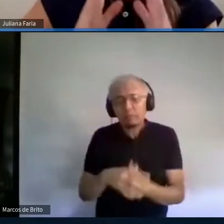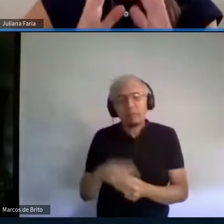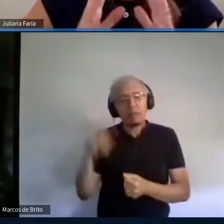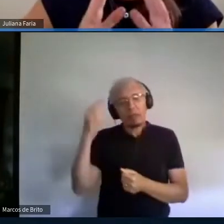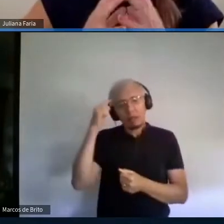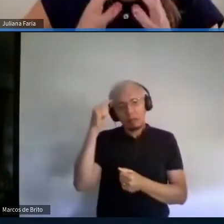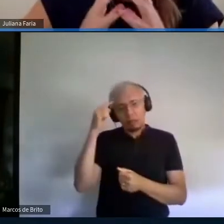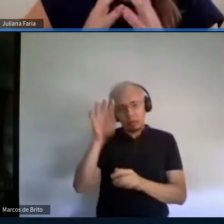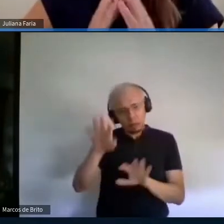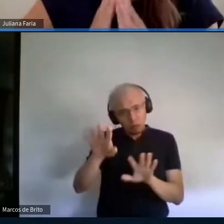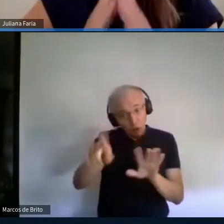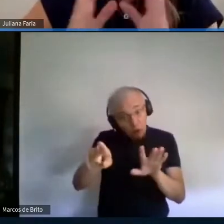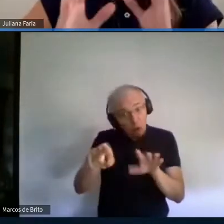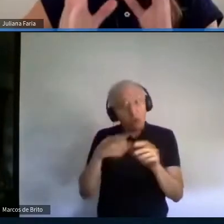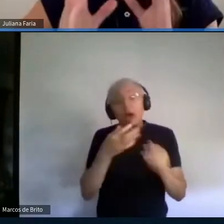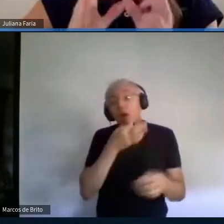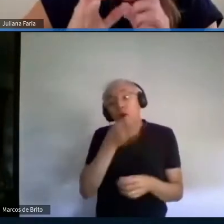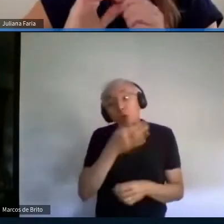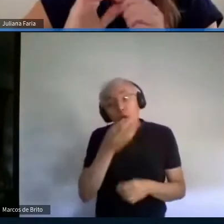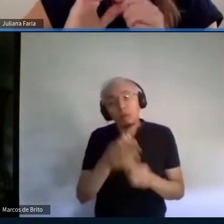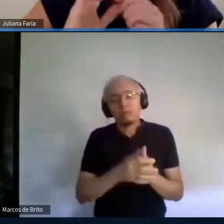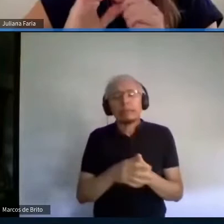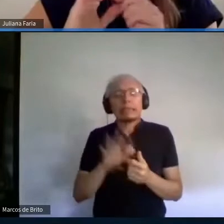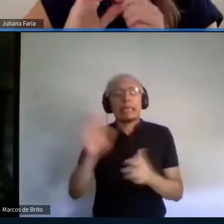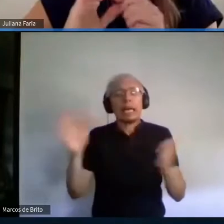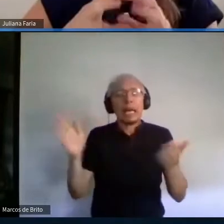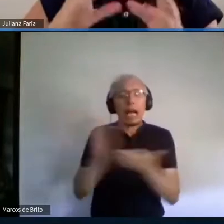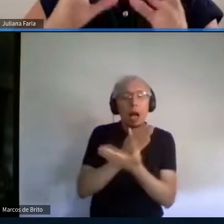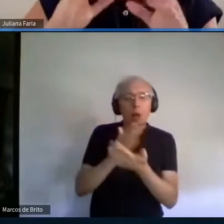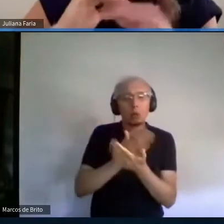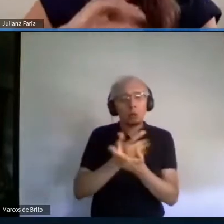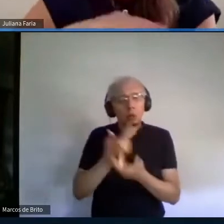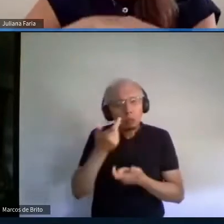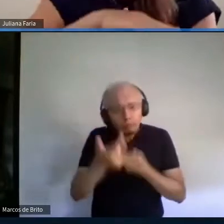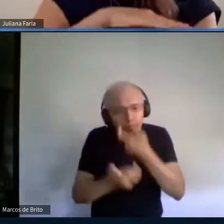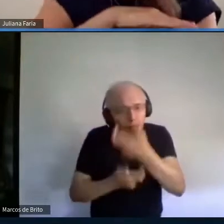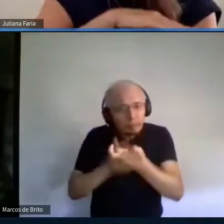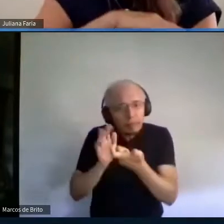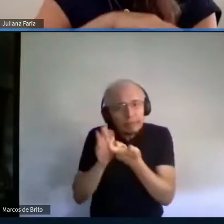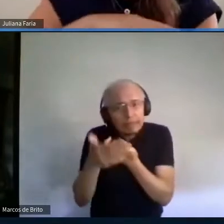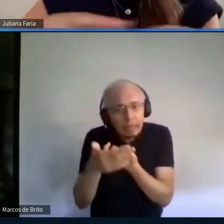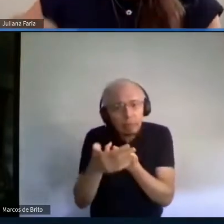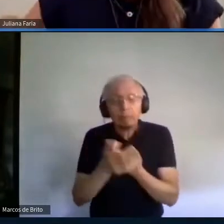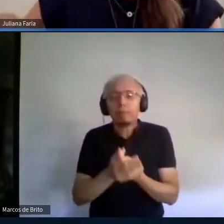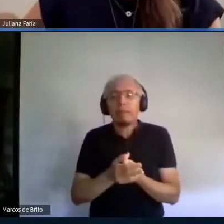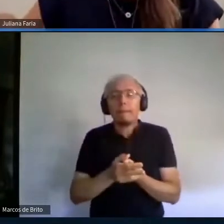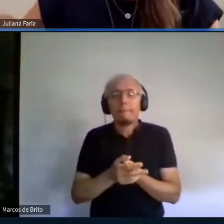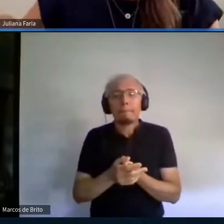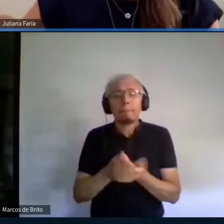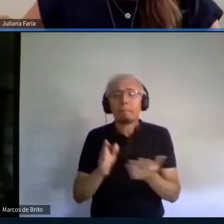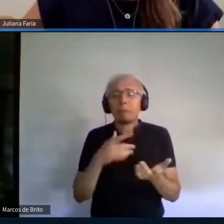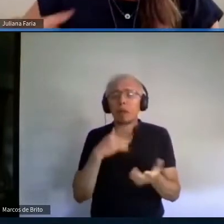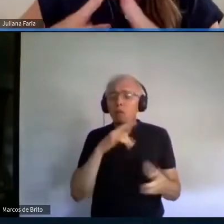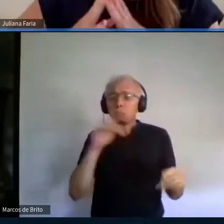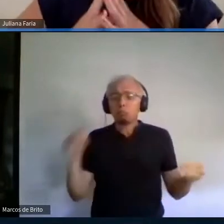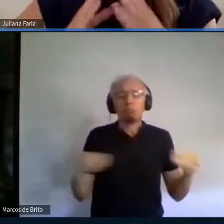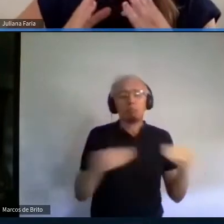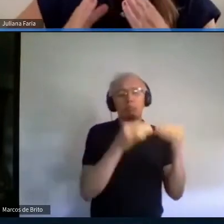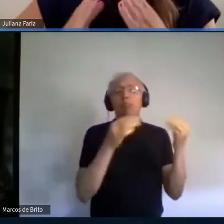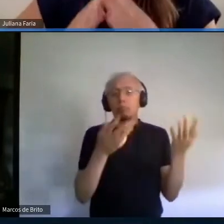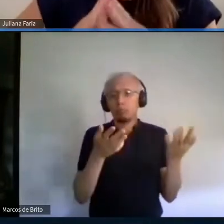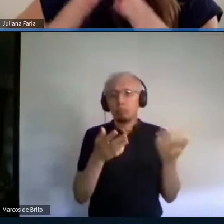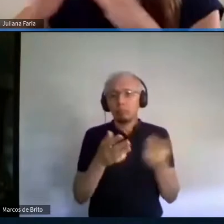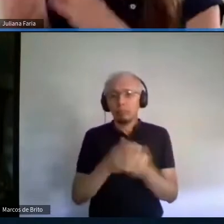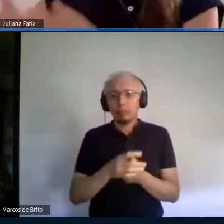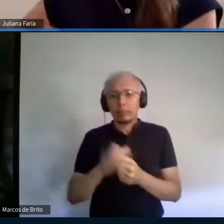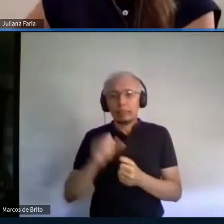para você pensar, né, em alguns termos que, na verdade, isso está extremamente atendido no seu trabalho. Se a